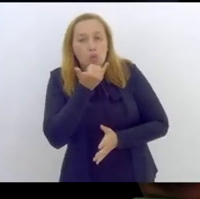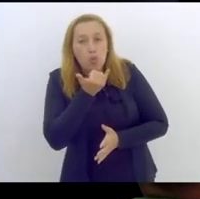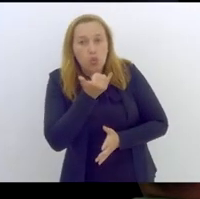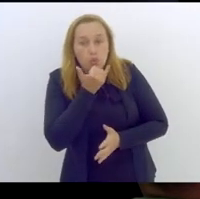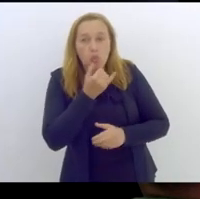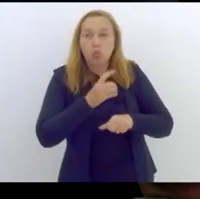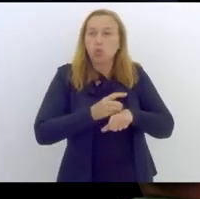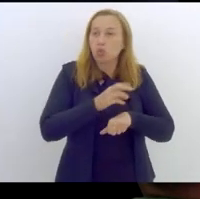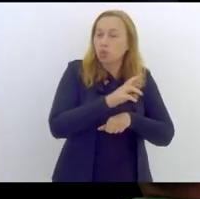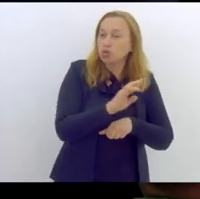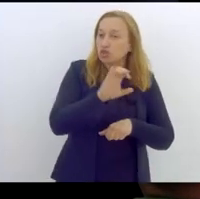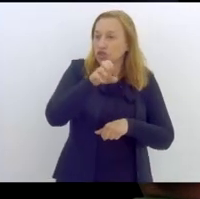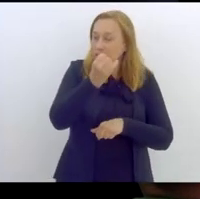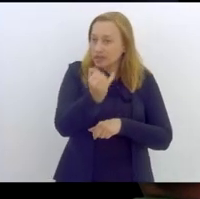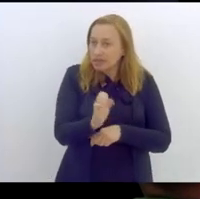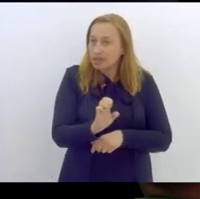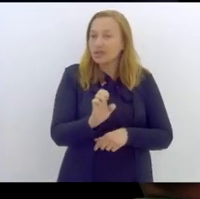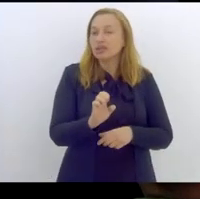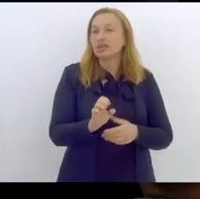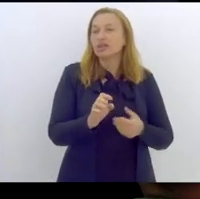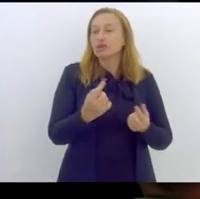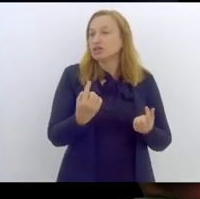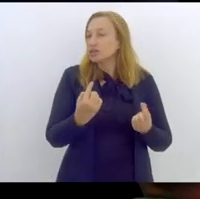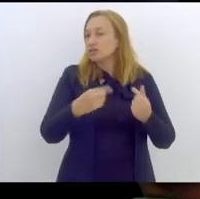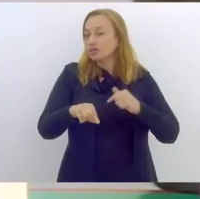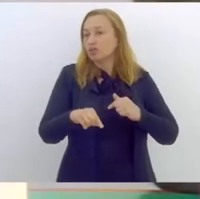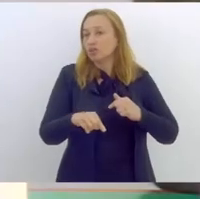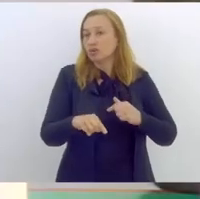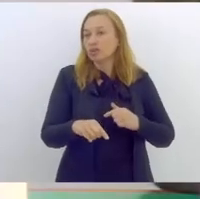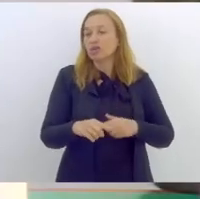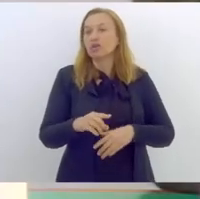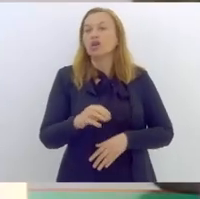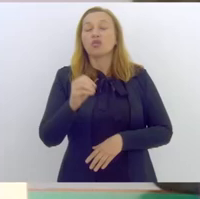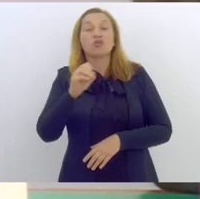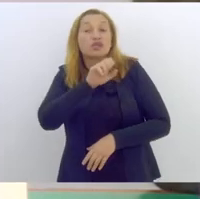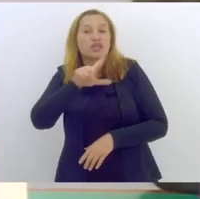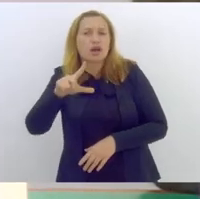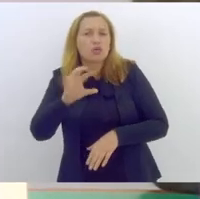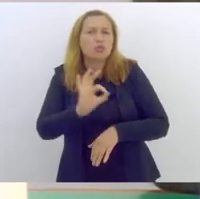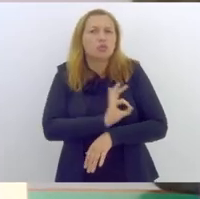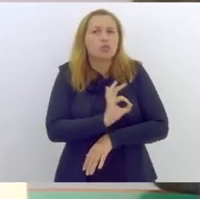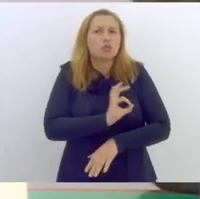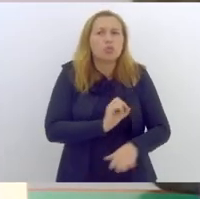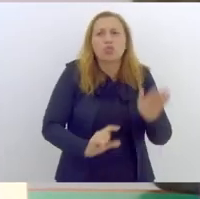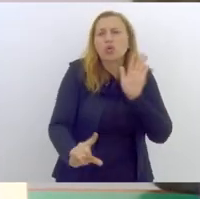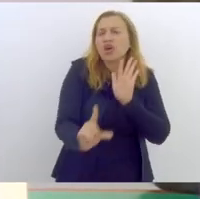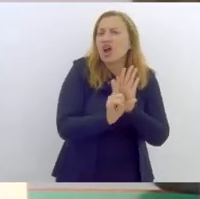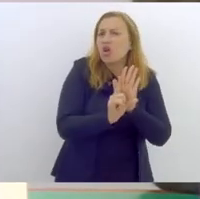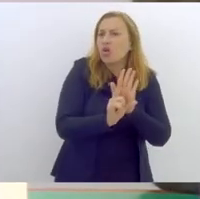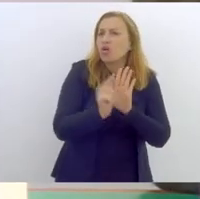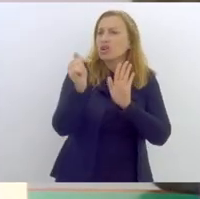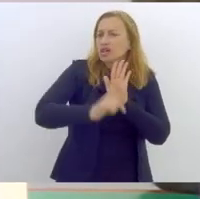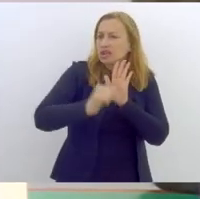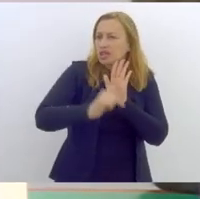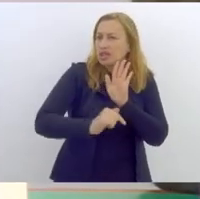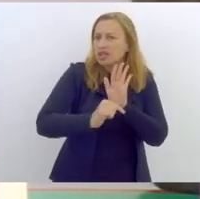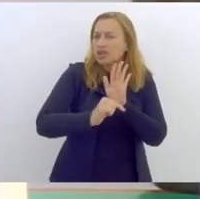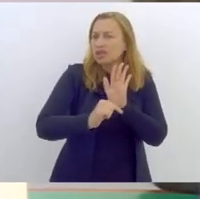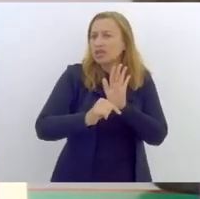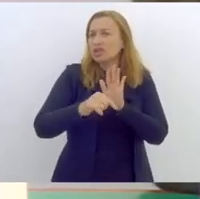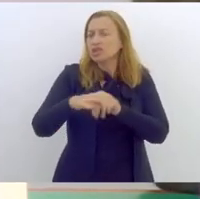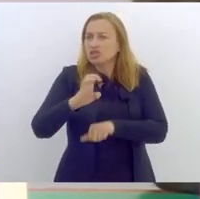admiração que eu tenho por ele a questão do oficial de polícia o que é lei fez aqui a nível Estadual